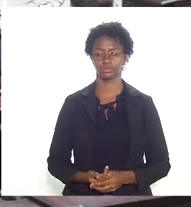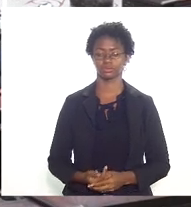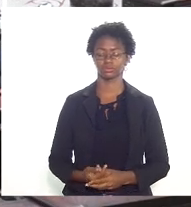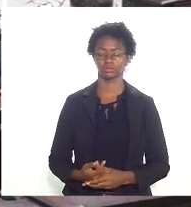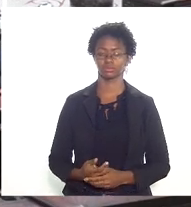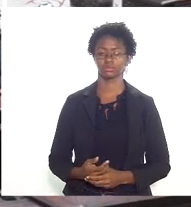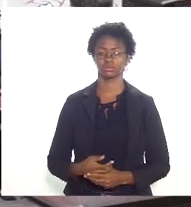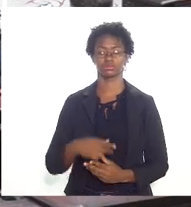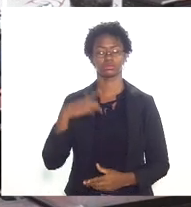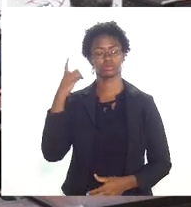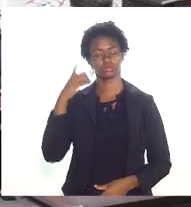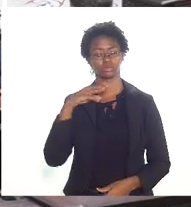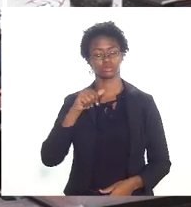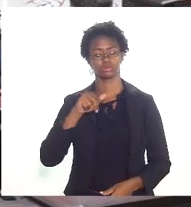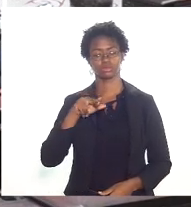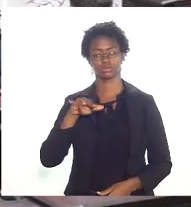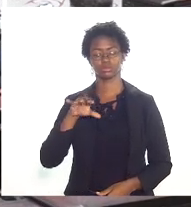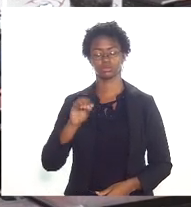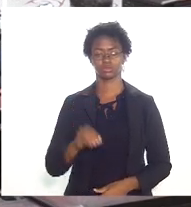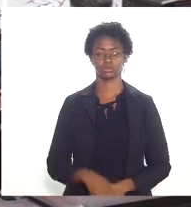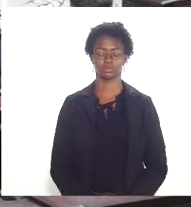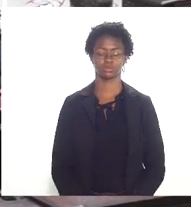o deputado Márcio